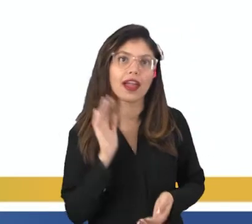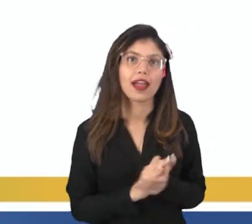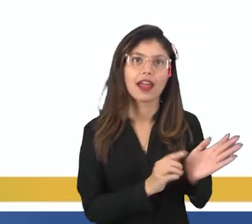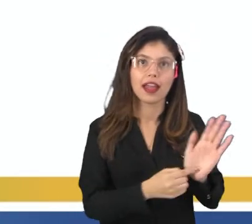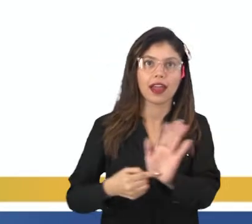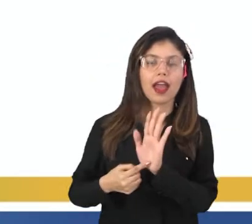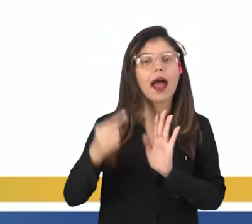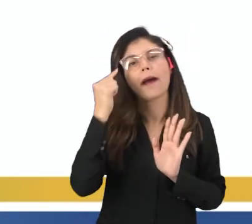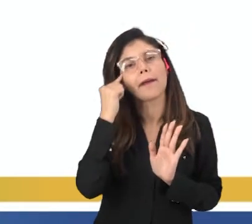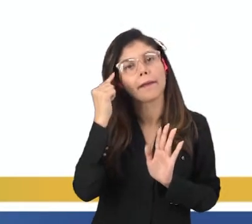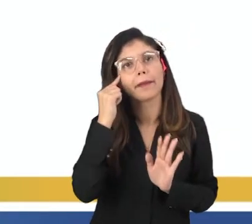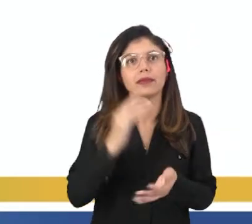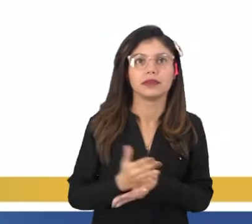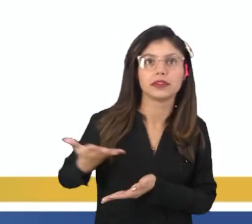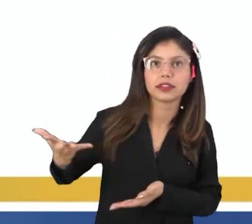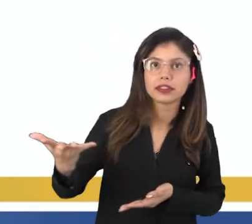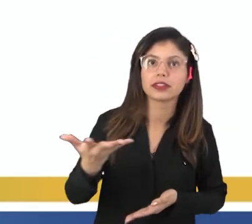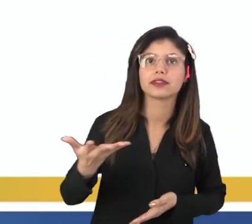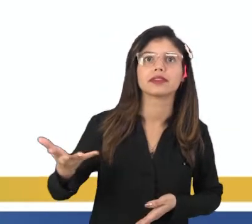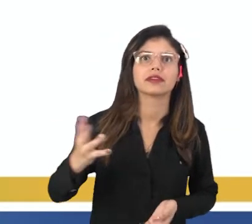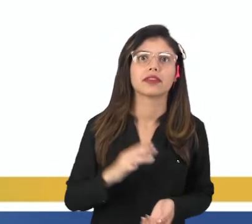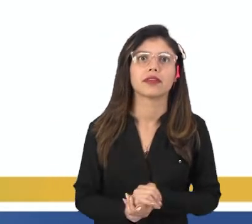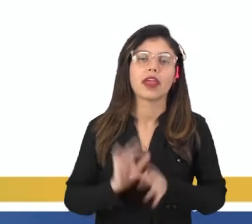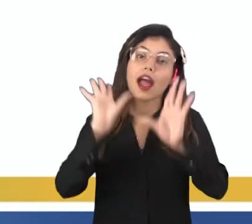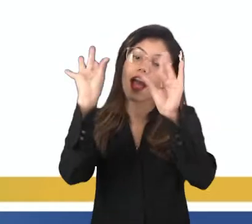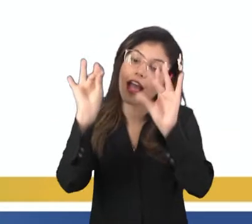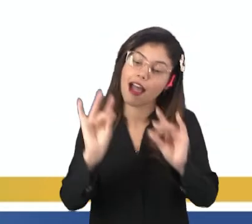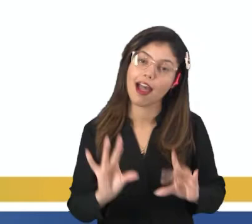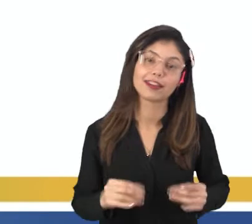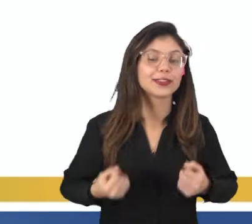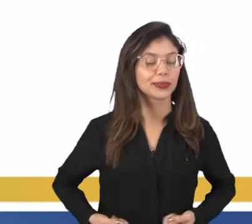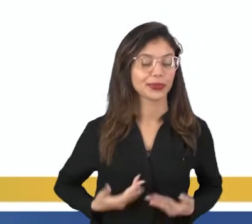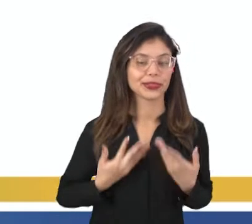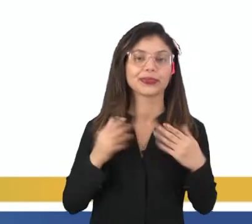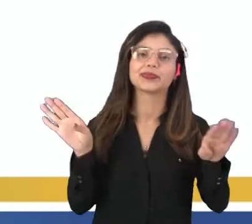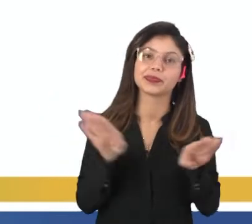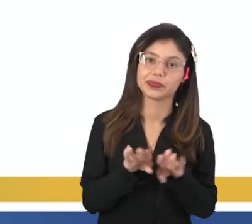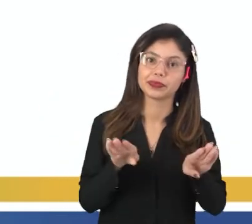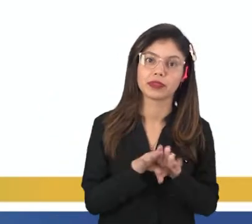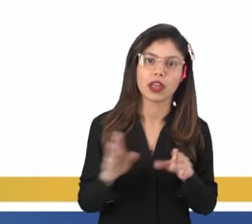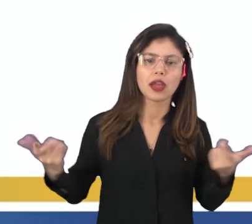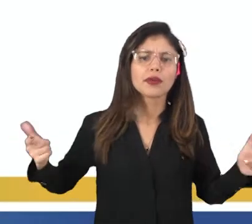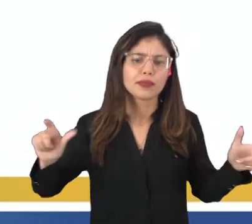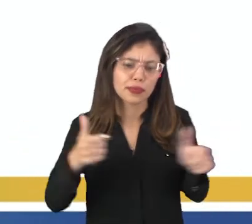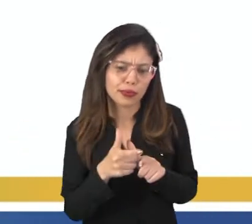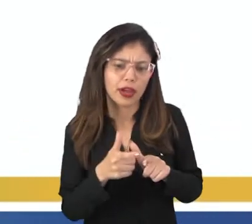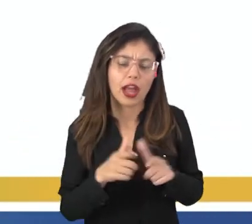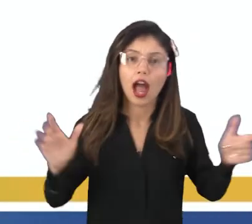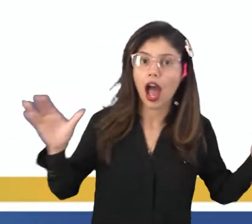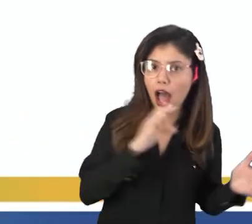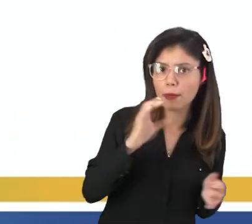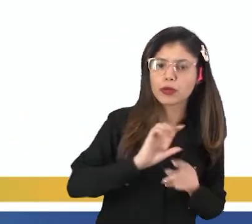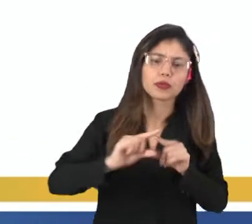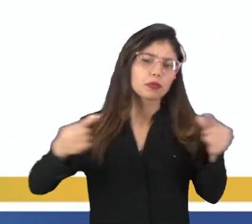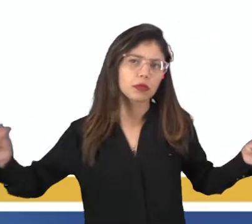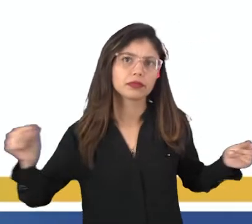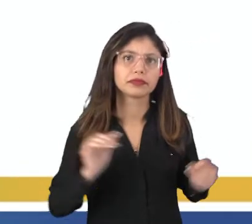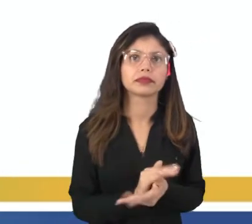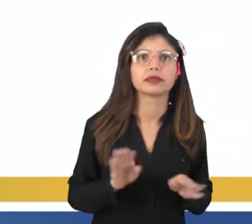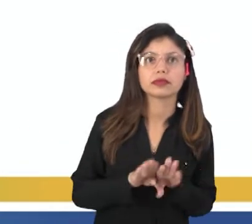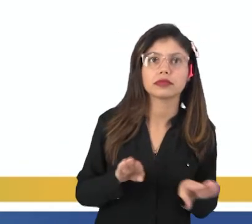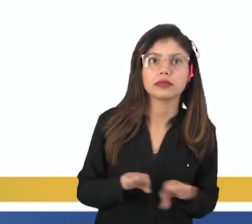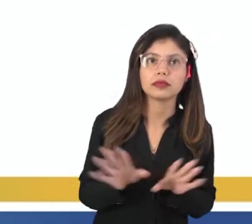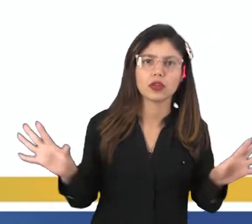representam as memórias de base Memórias de cada emoção e também Memórias de curto a longo prazo há